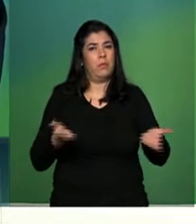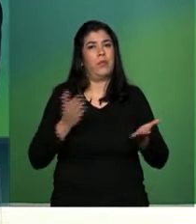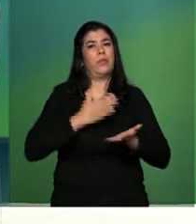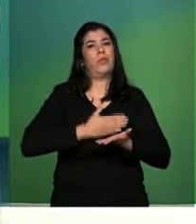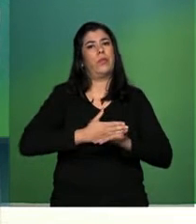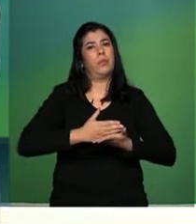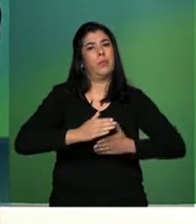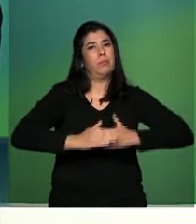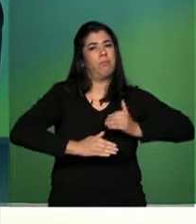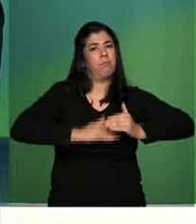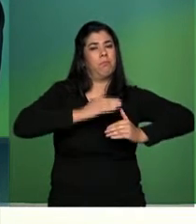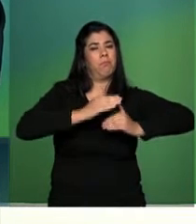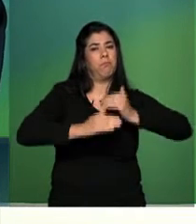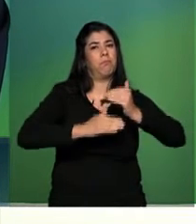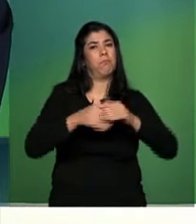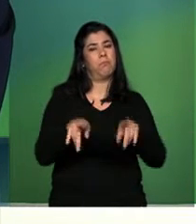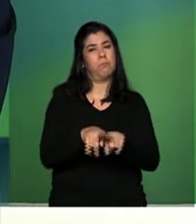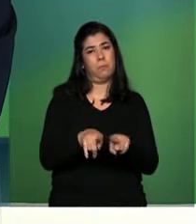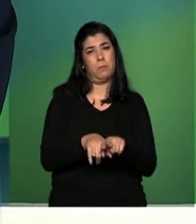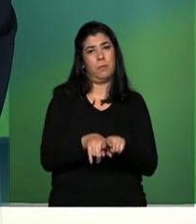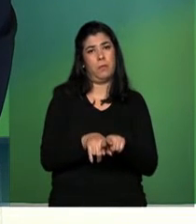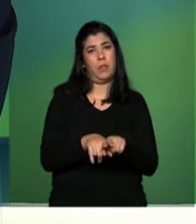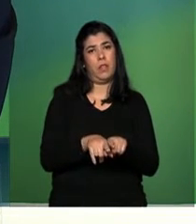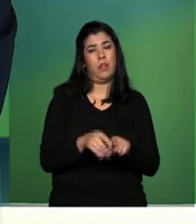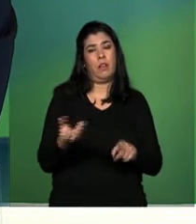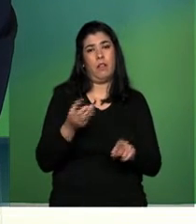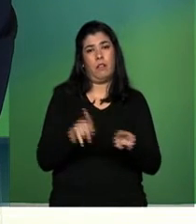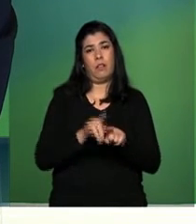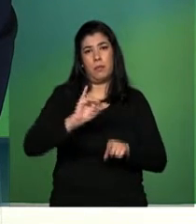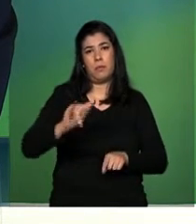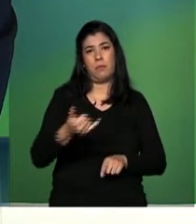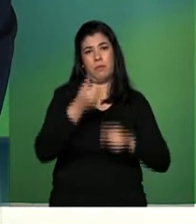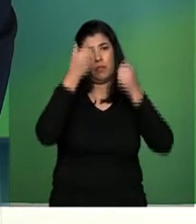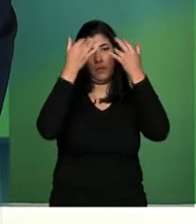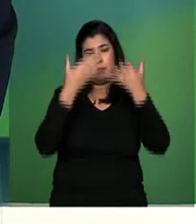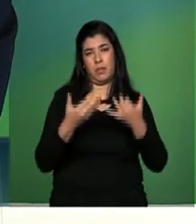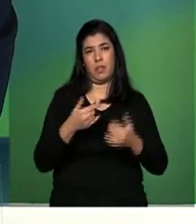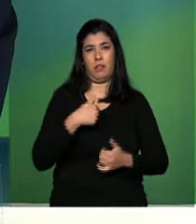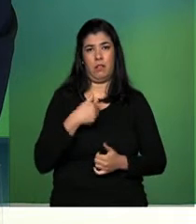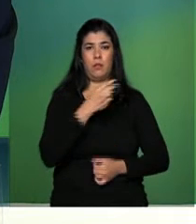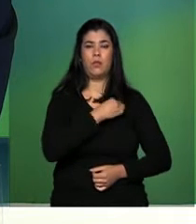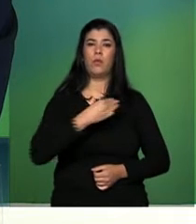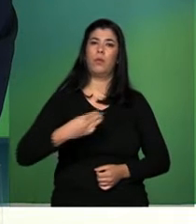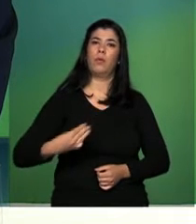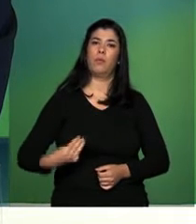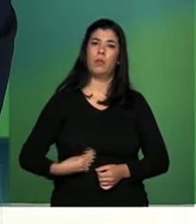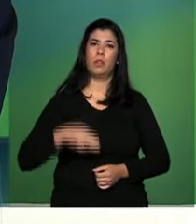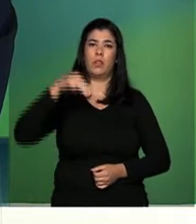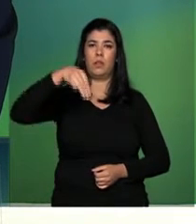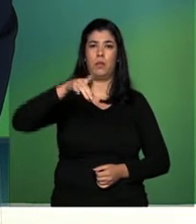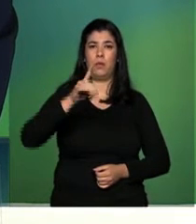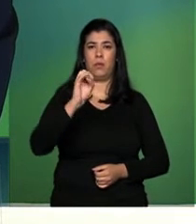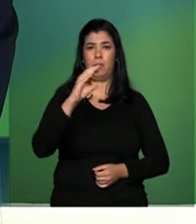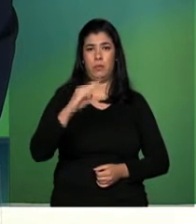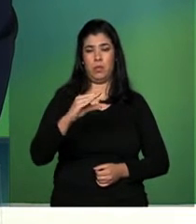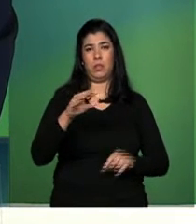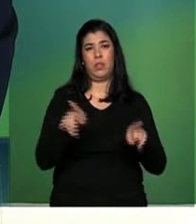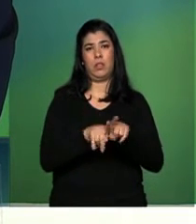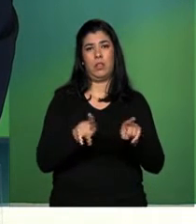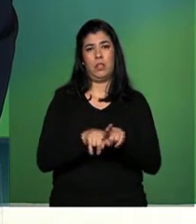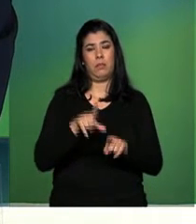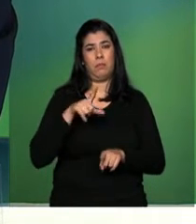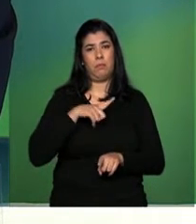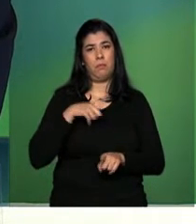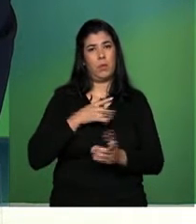ao longo do processo. E eu quero dizer que, como ministro do Desenvolvimento e Indústria e Comércio, eu me